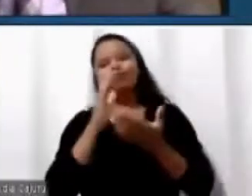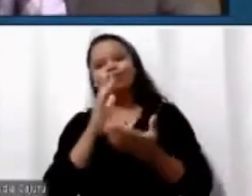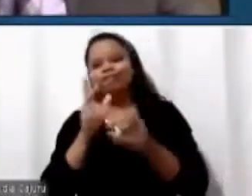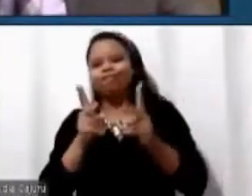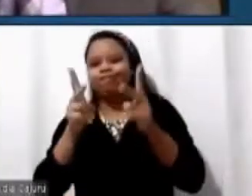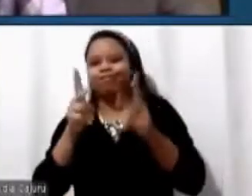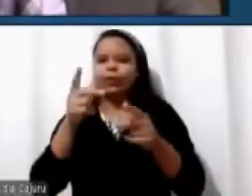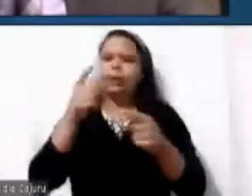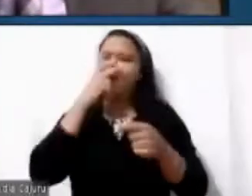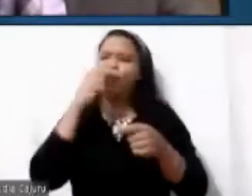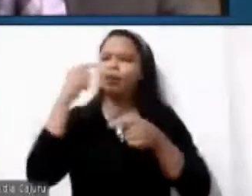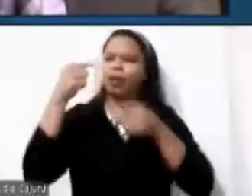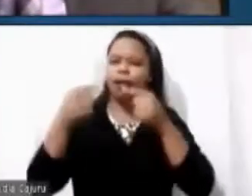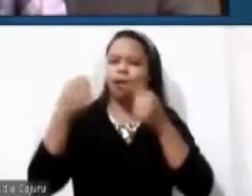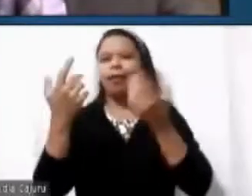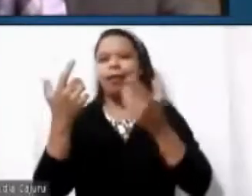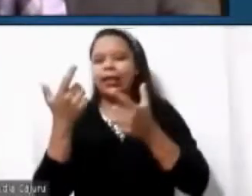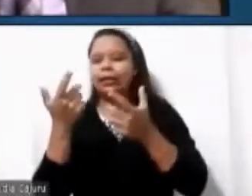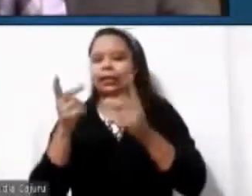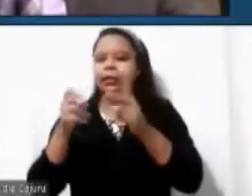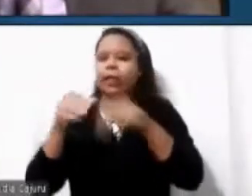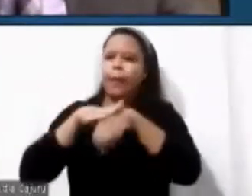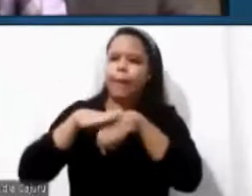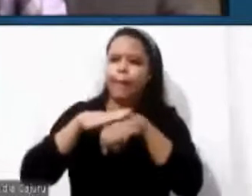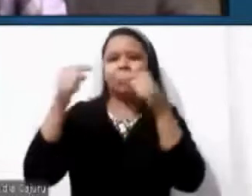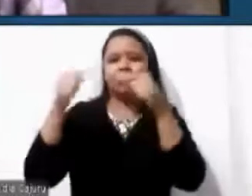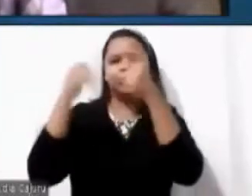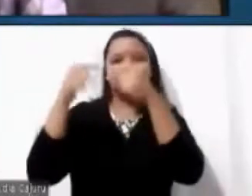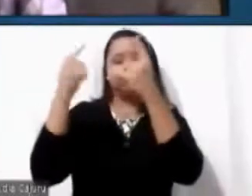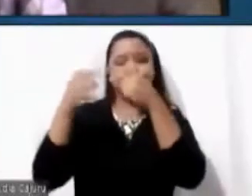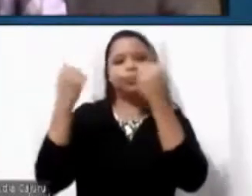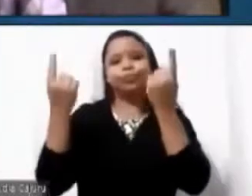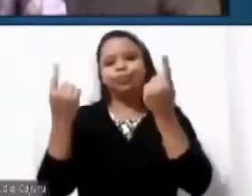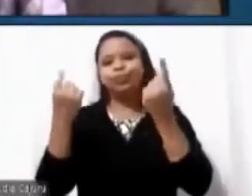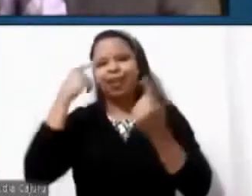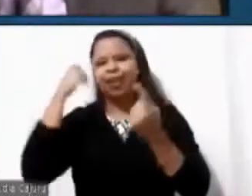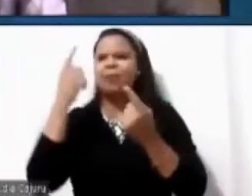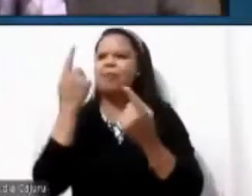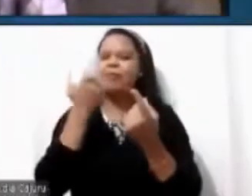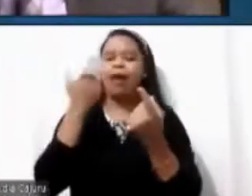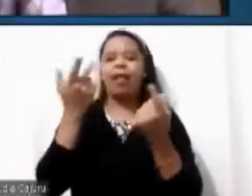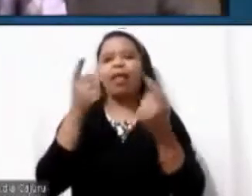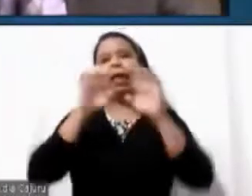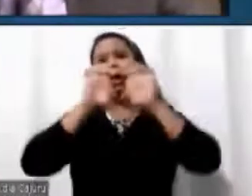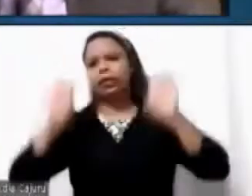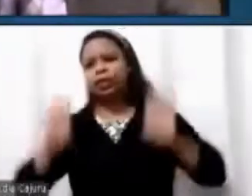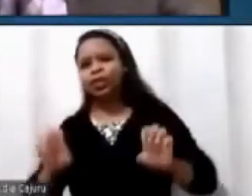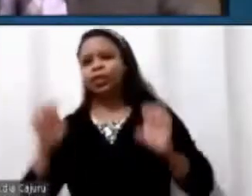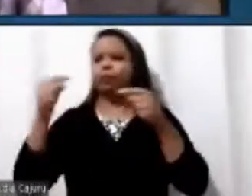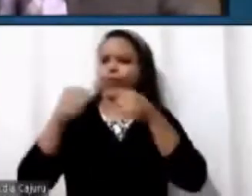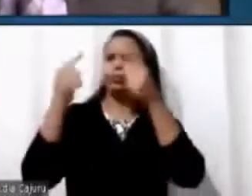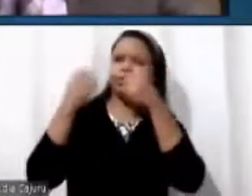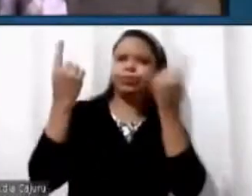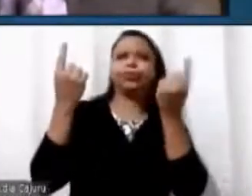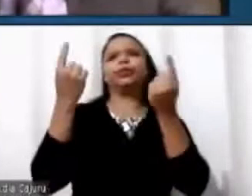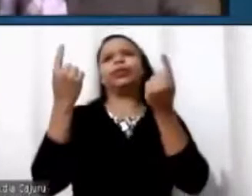ainda mesmo do Código de Ética que estão sendo contestados, inclusive nos tribunais superiores. Isso ainda vai